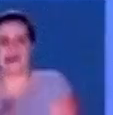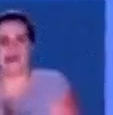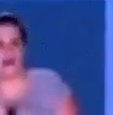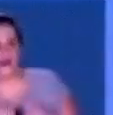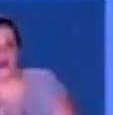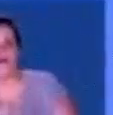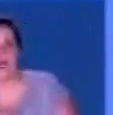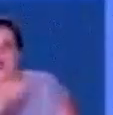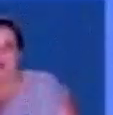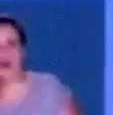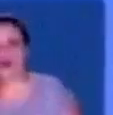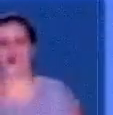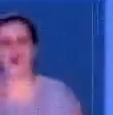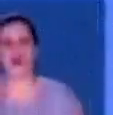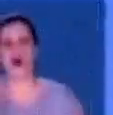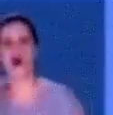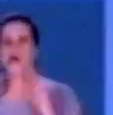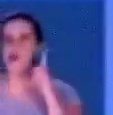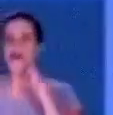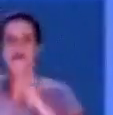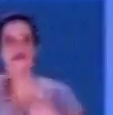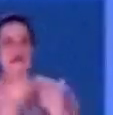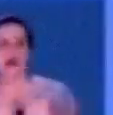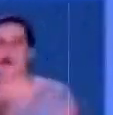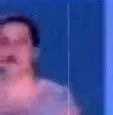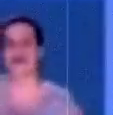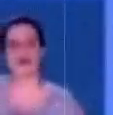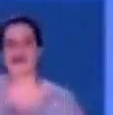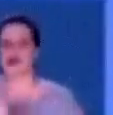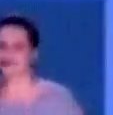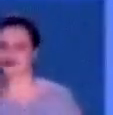não tem um emprego, está em busca de emprego, não tem emprego. Porque,